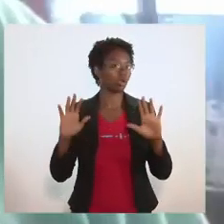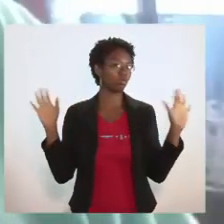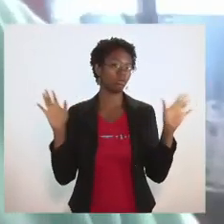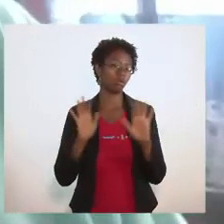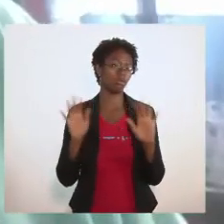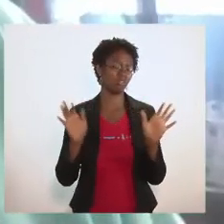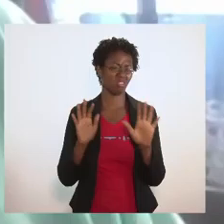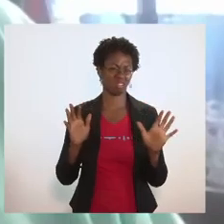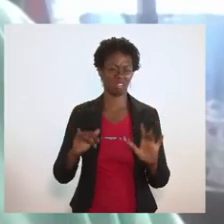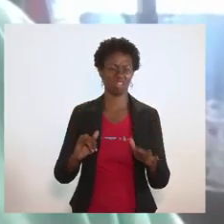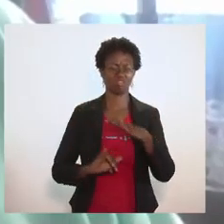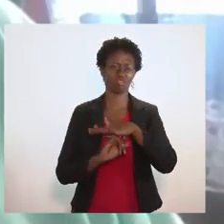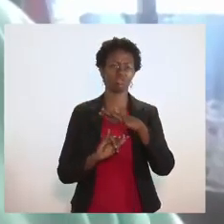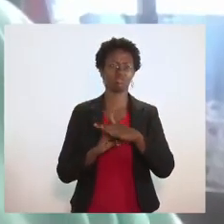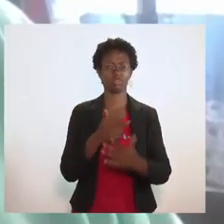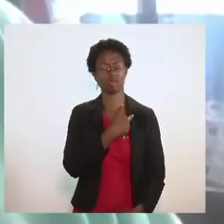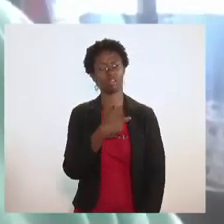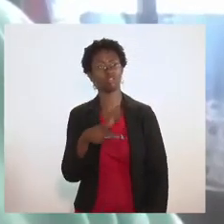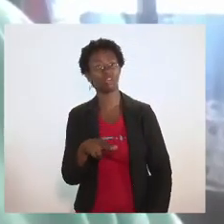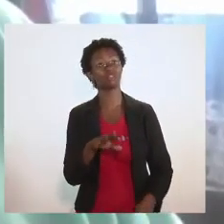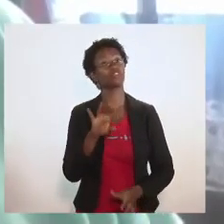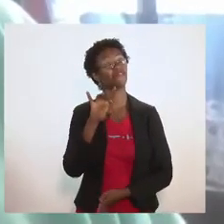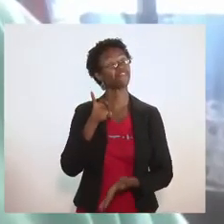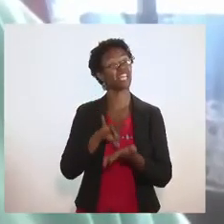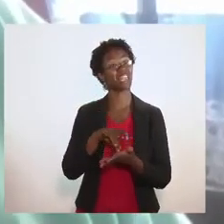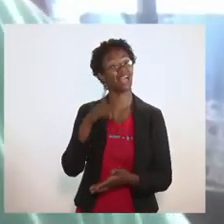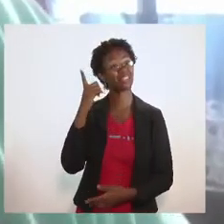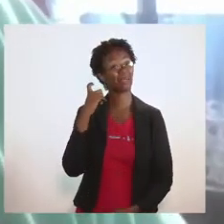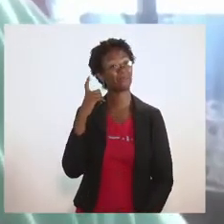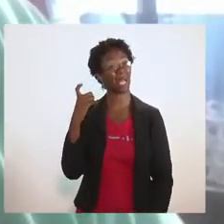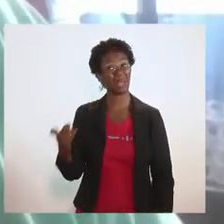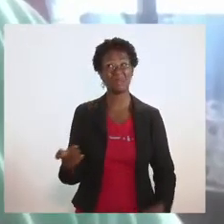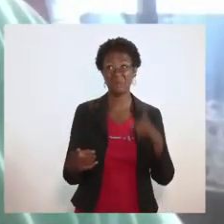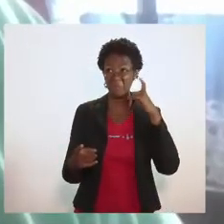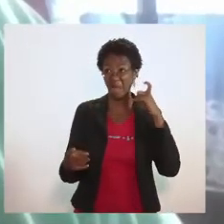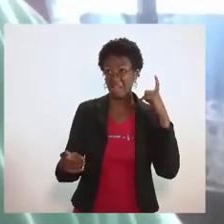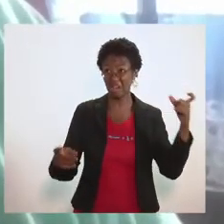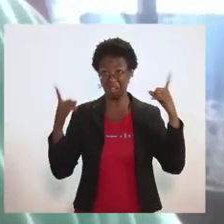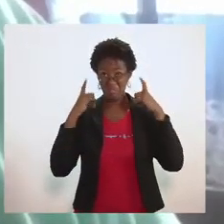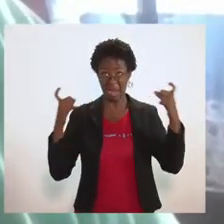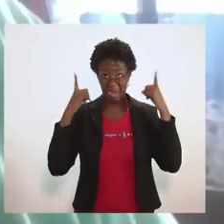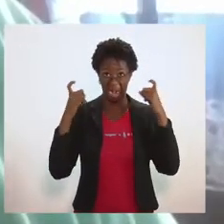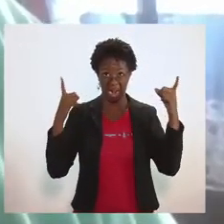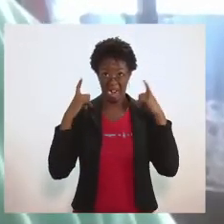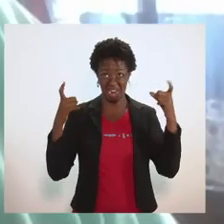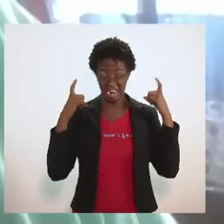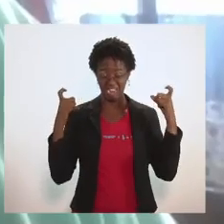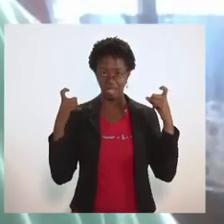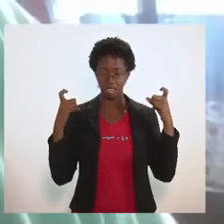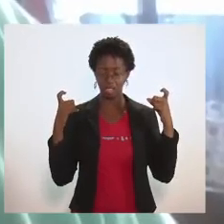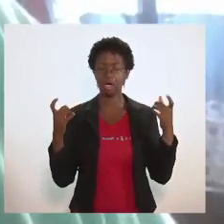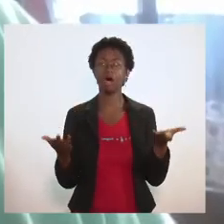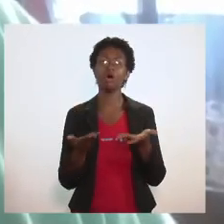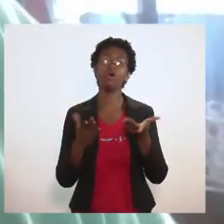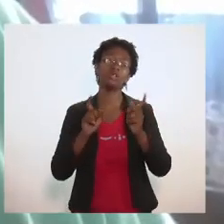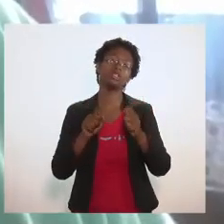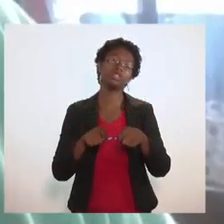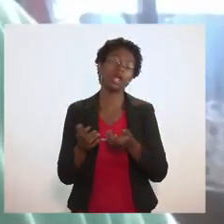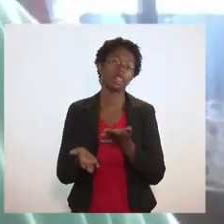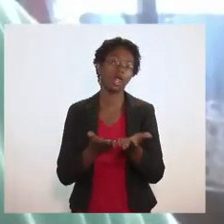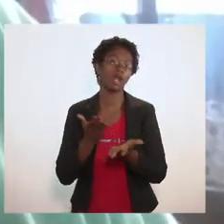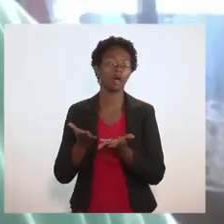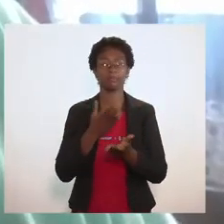no caso de qualquer igreja ou sinagoga, estou me incluindo aqui nesse assunto, no caso